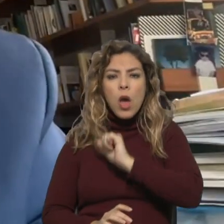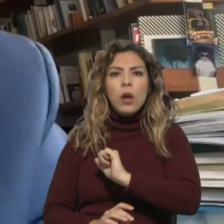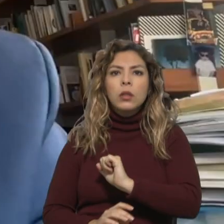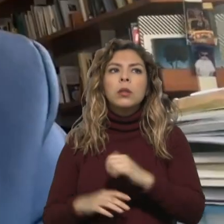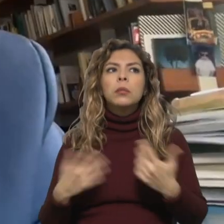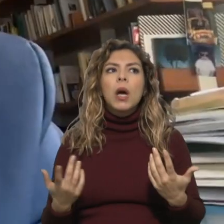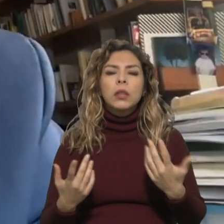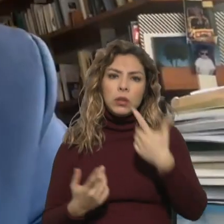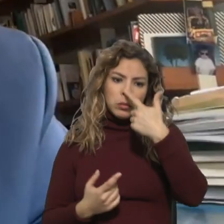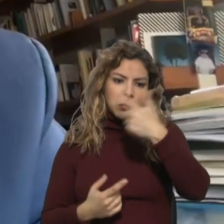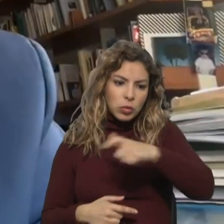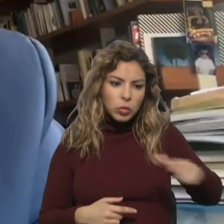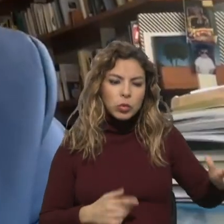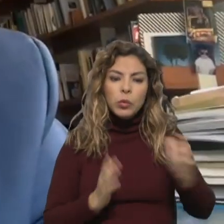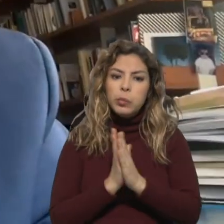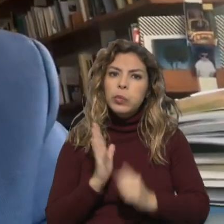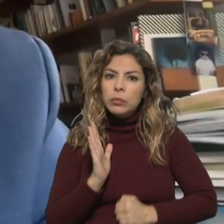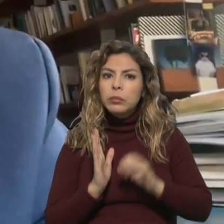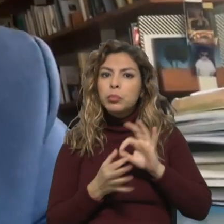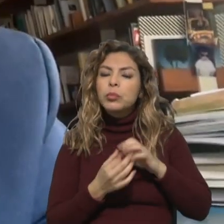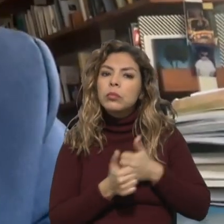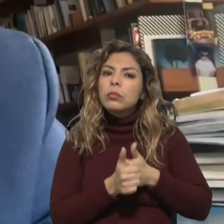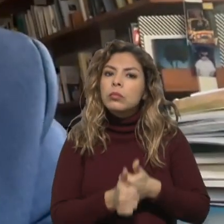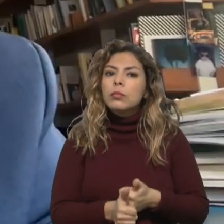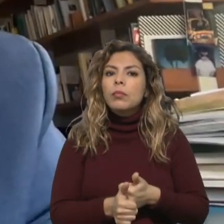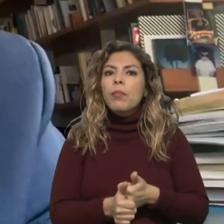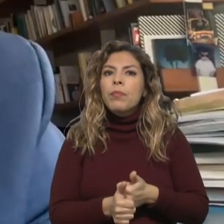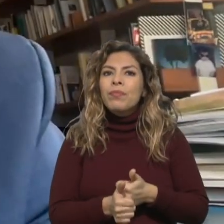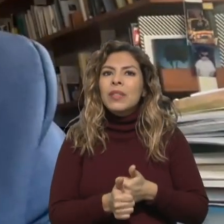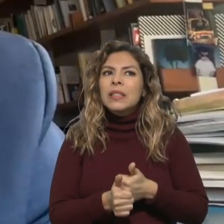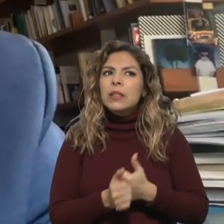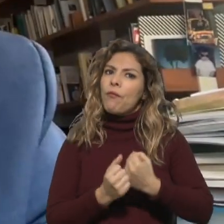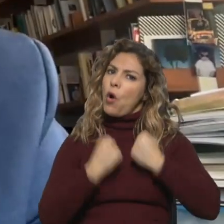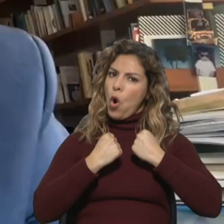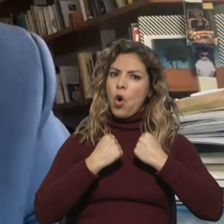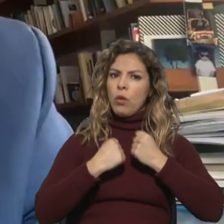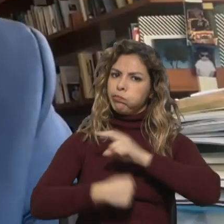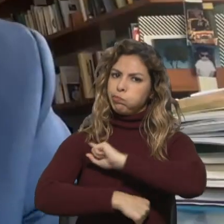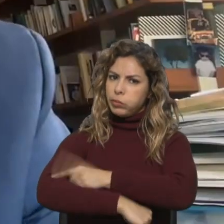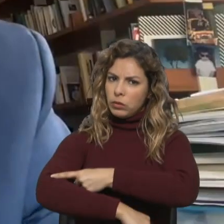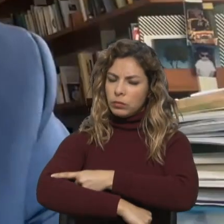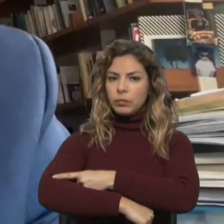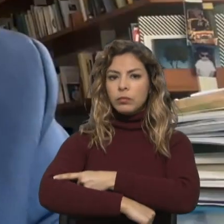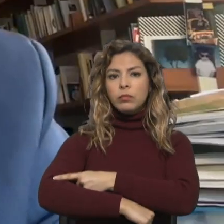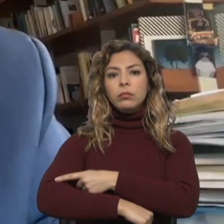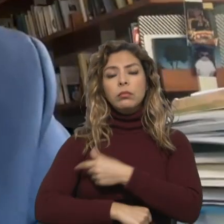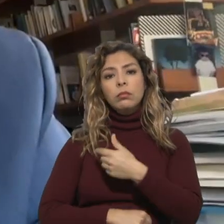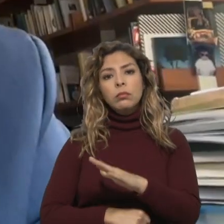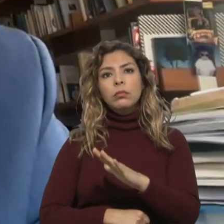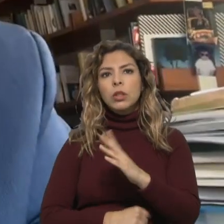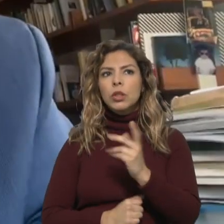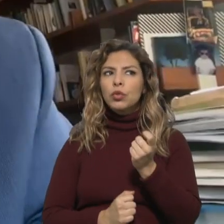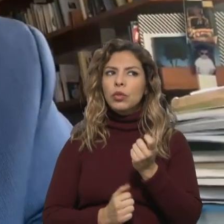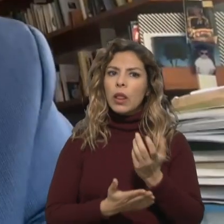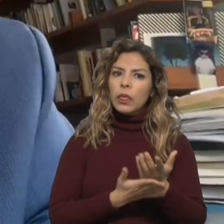que são quem constitui a Igreja, a tornar-se cada vez mais forte nos continentes e cada vez eventualmente mais débil no